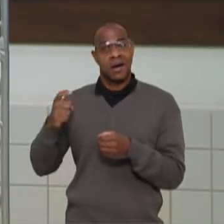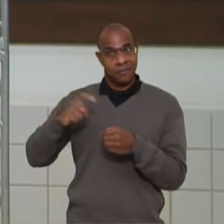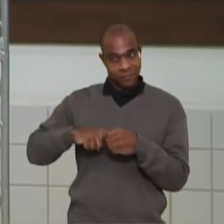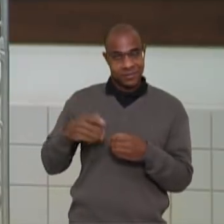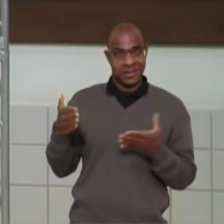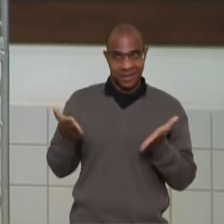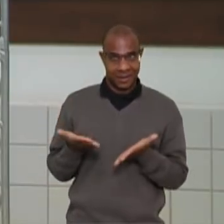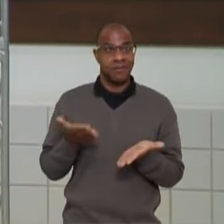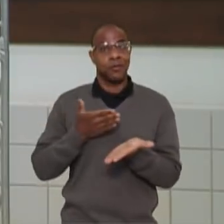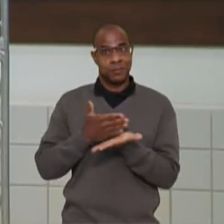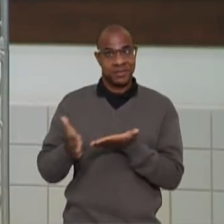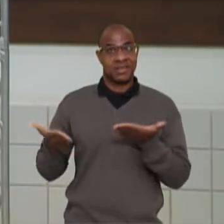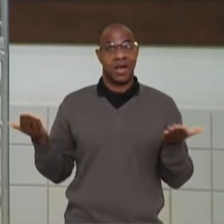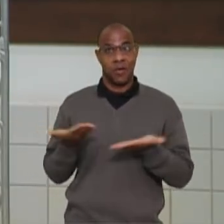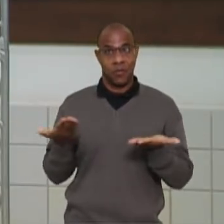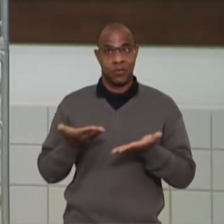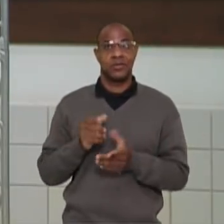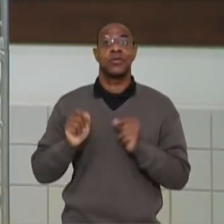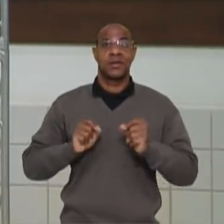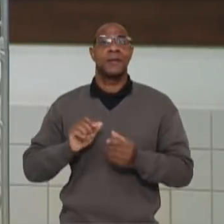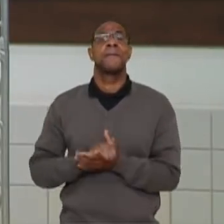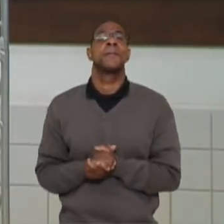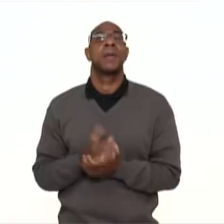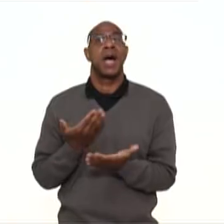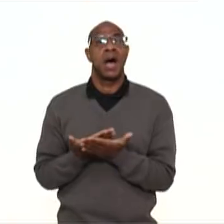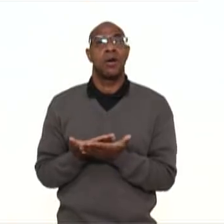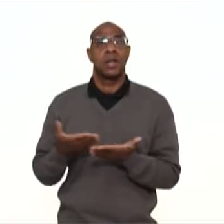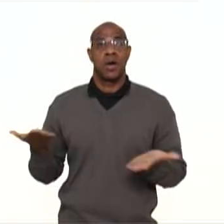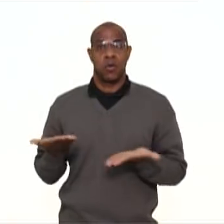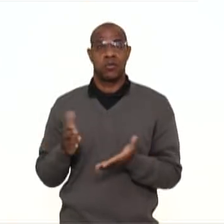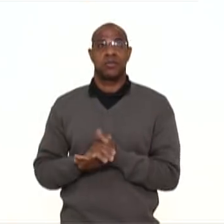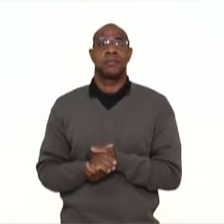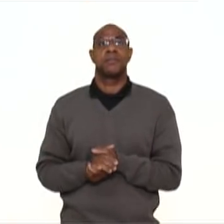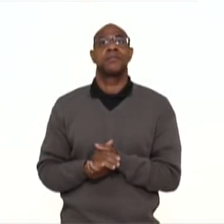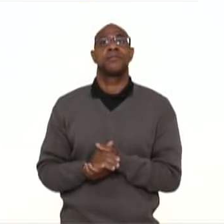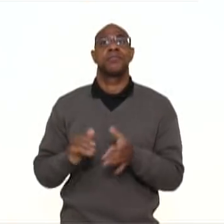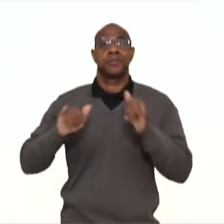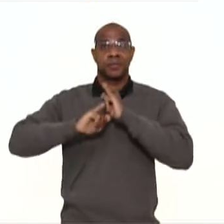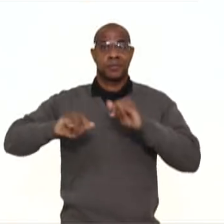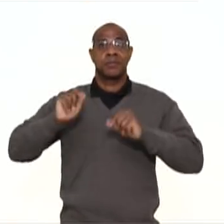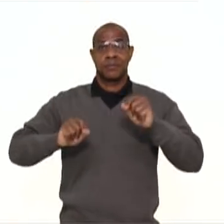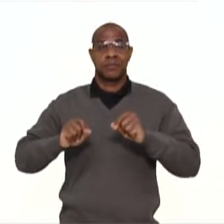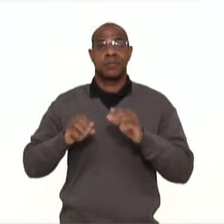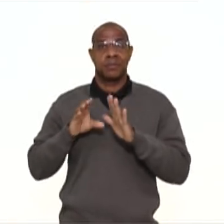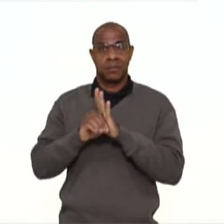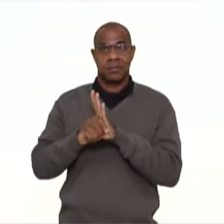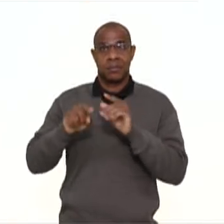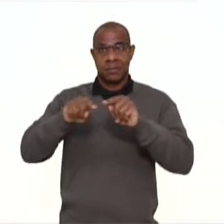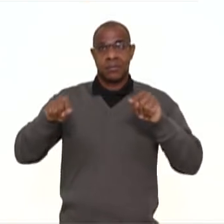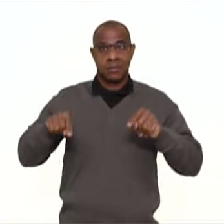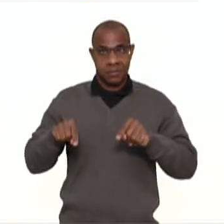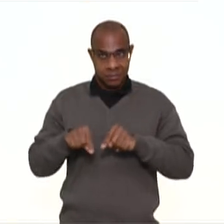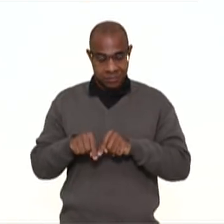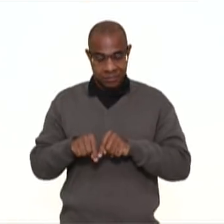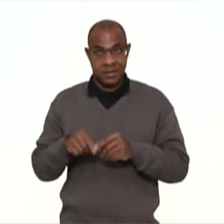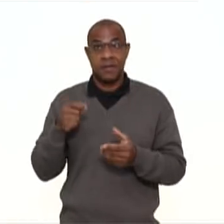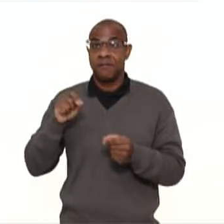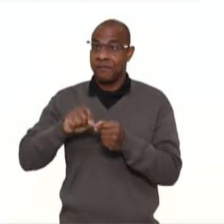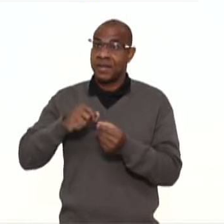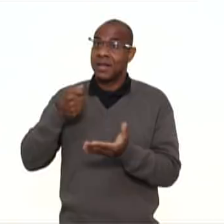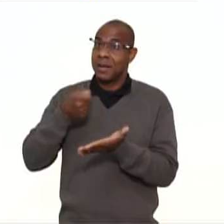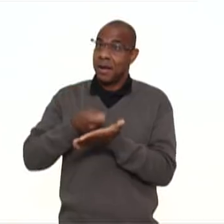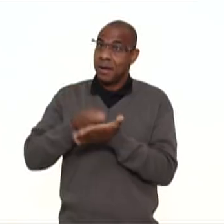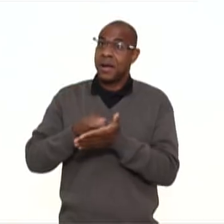de hoje com aqueles recadinhos que nós sempre temos. Quais são eles? O recadinho do Google Classroom. Faça as atividades obrigatórias do Google Classroom.